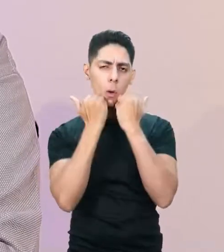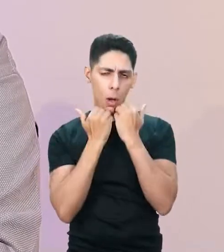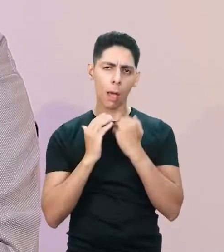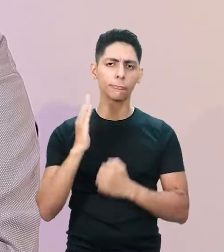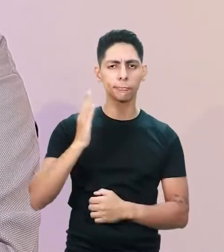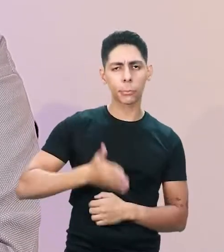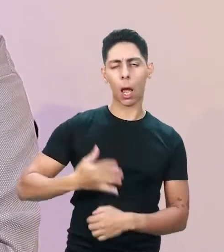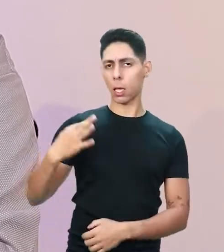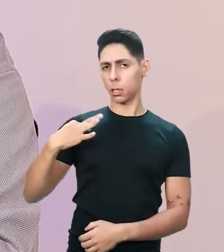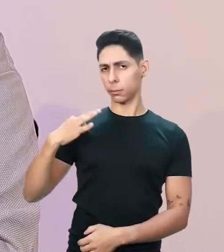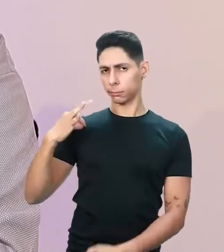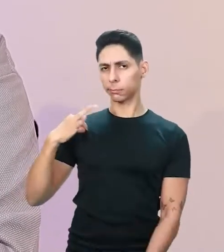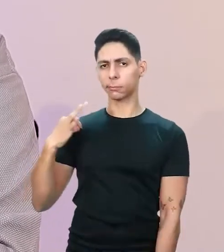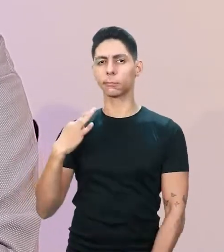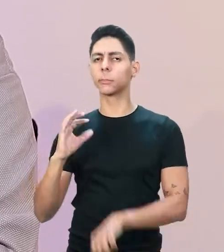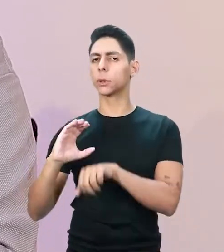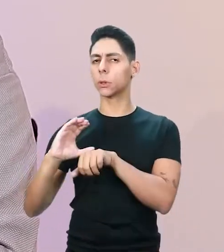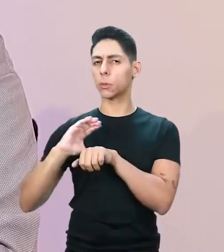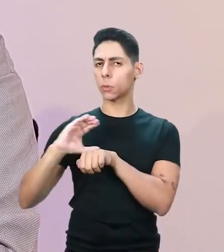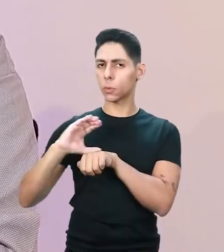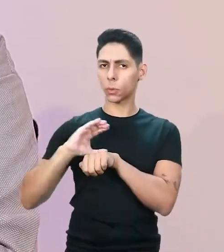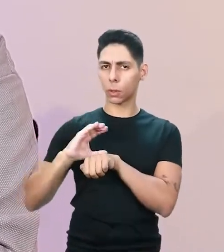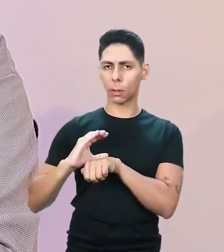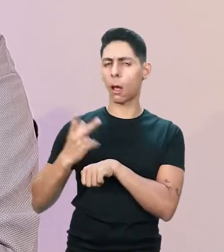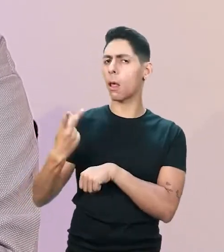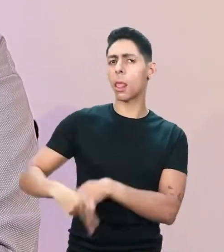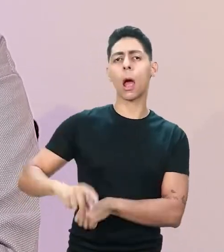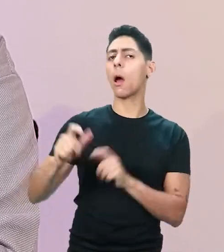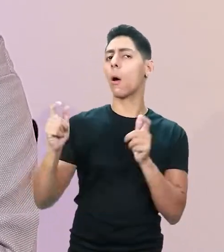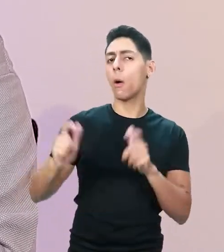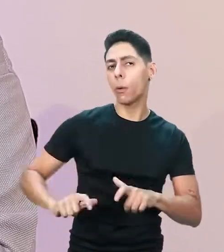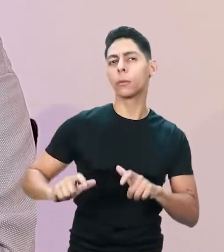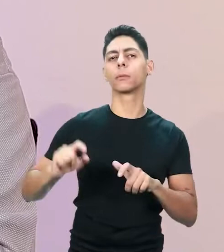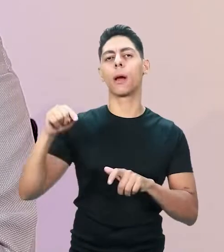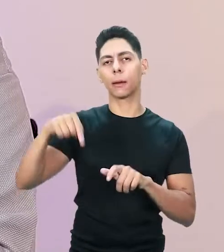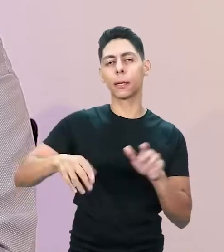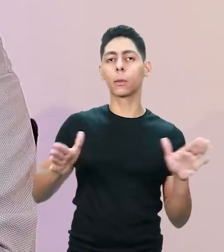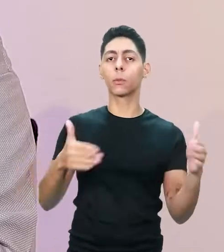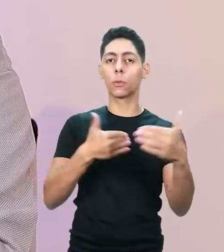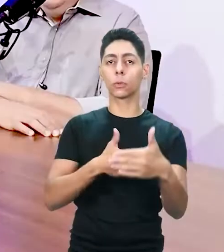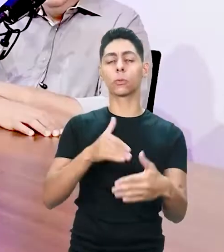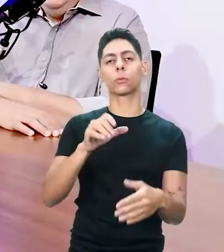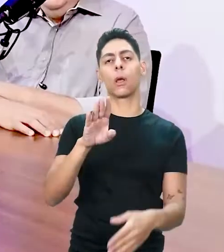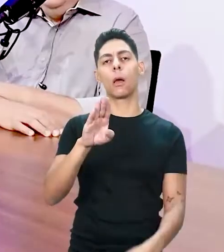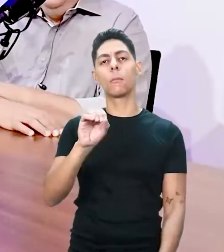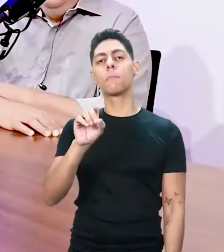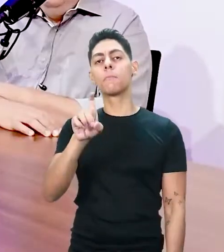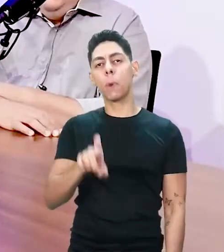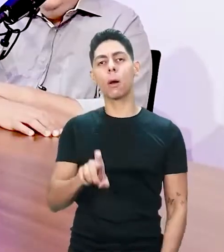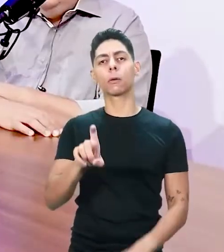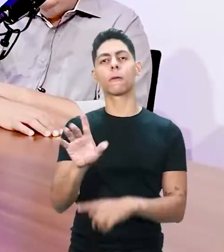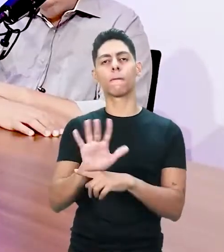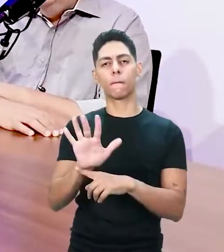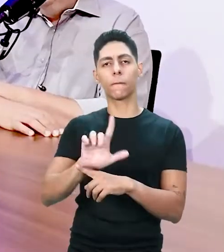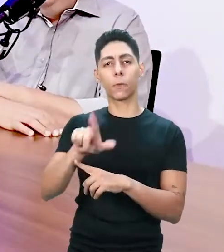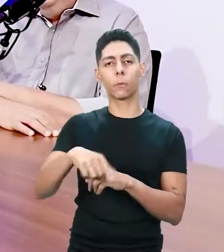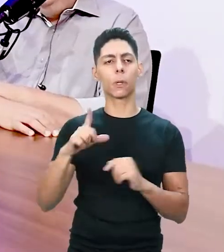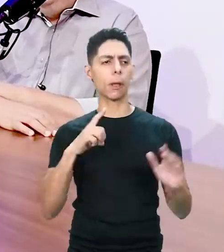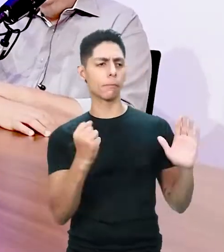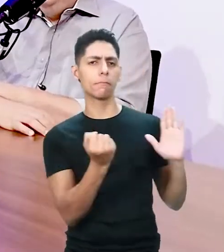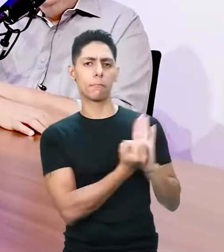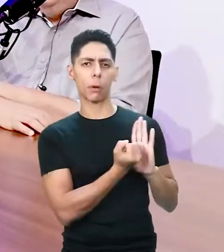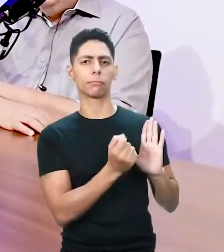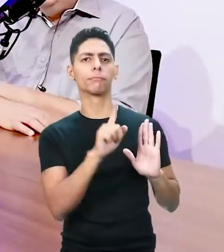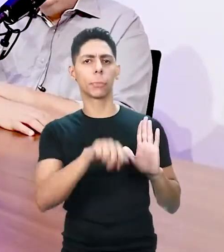camisa cinza, estou aqui no estúdio da Box Filmes e temos aqui a logomarca, não